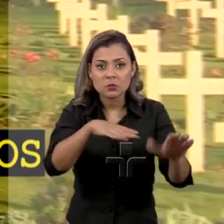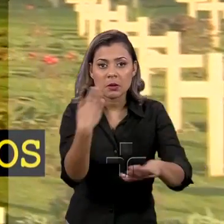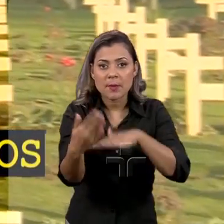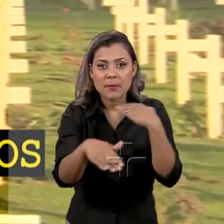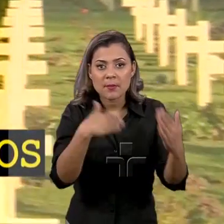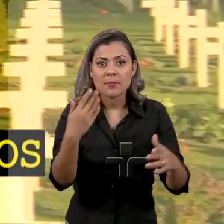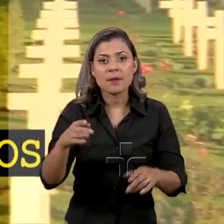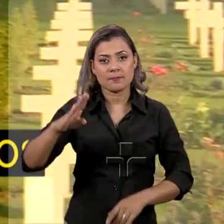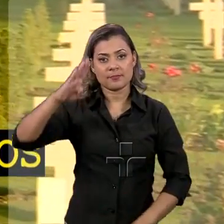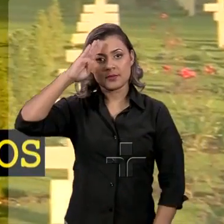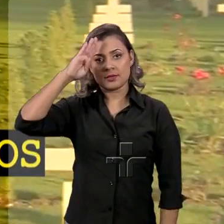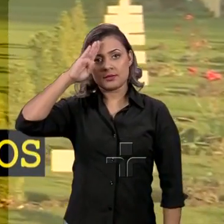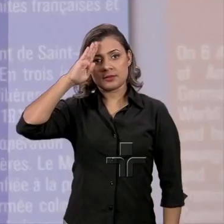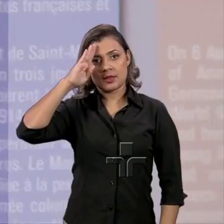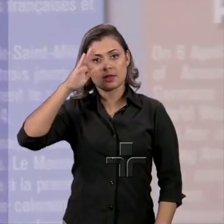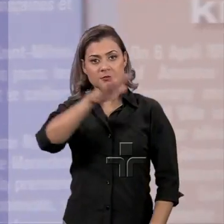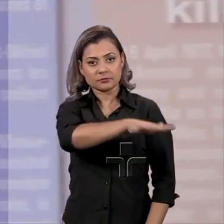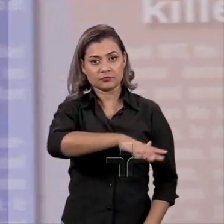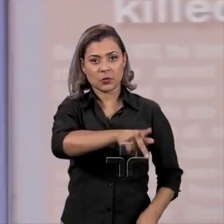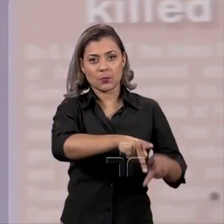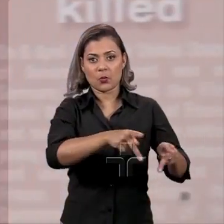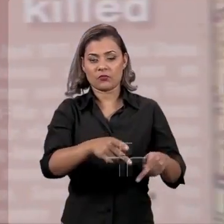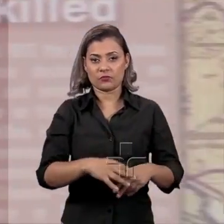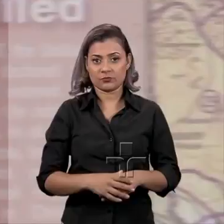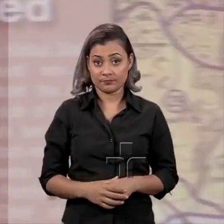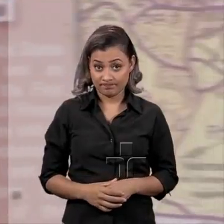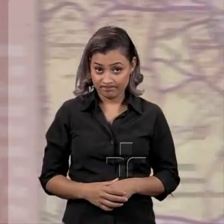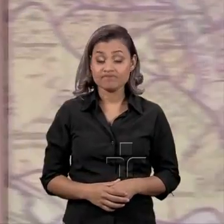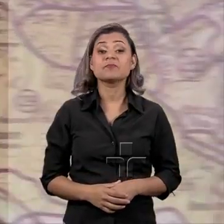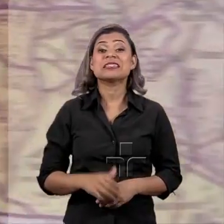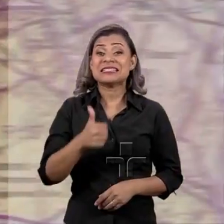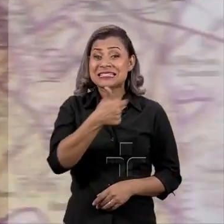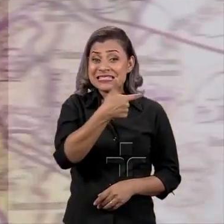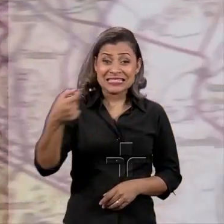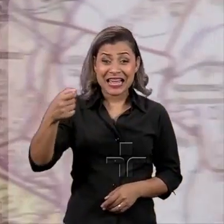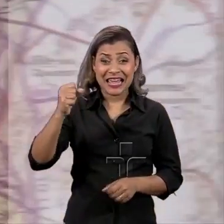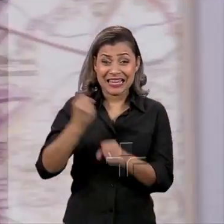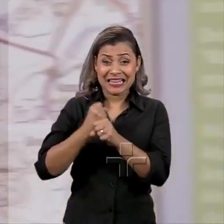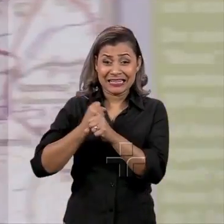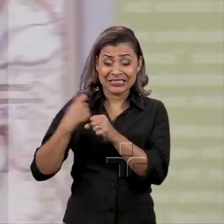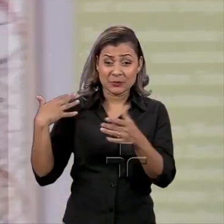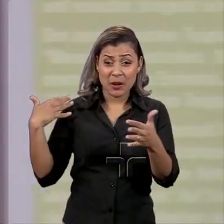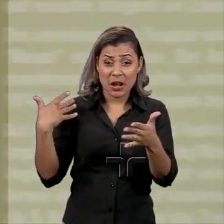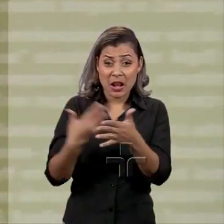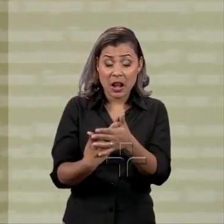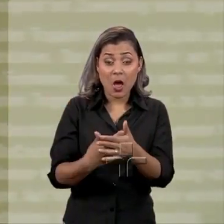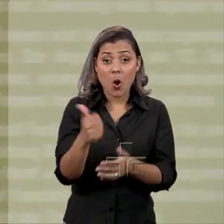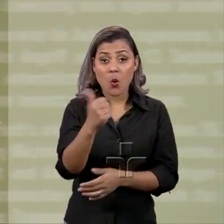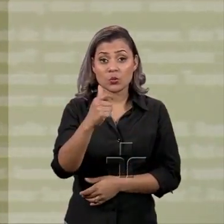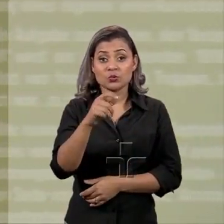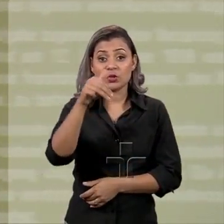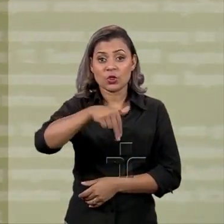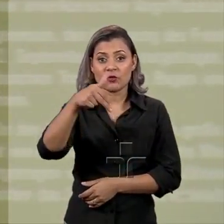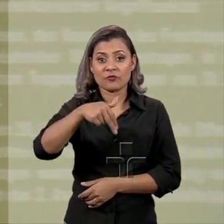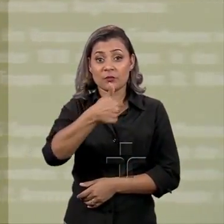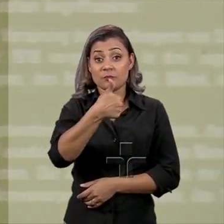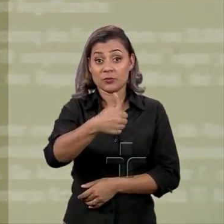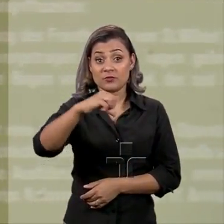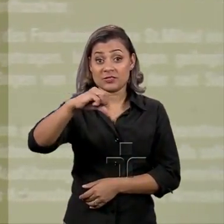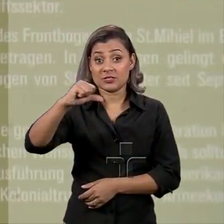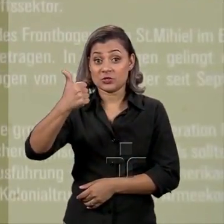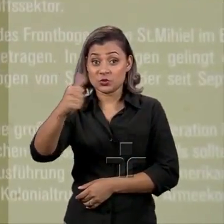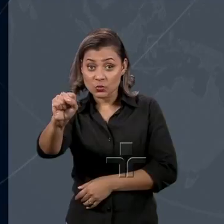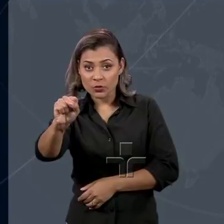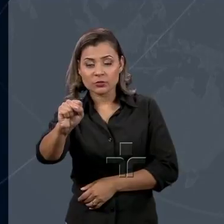entre militares e civis. Há 100 anos, no dia 11 de novembro de 1918, a Alemanha e os aliados